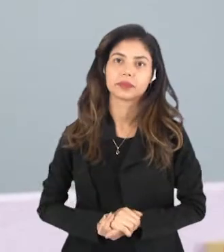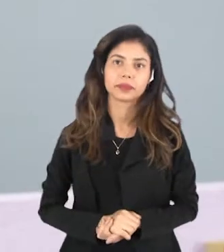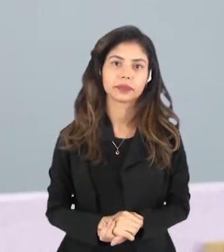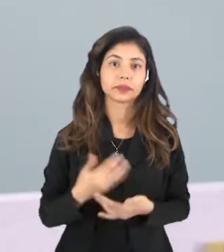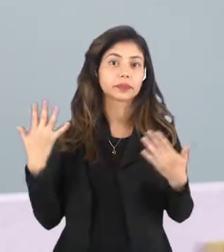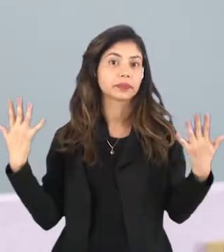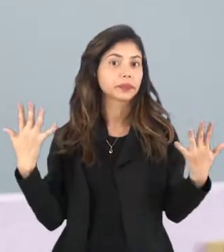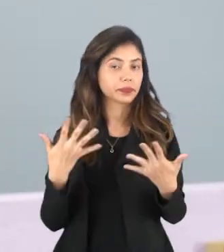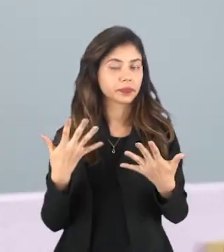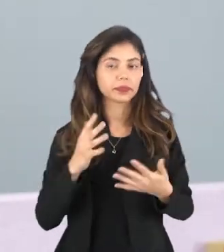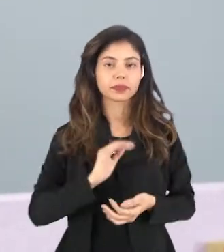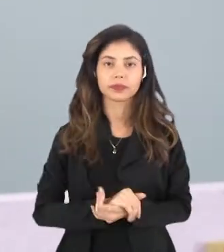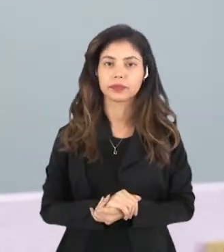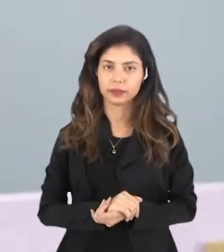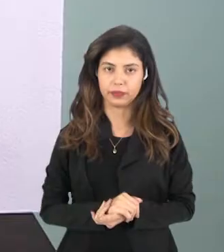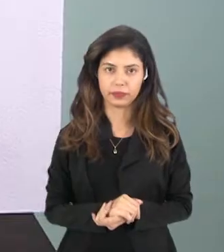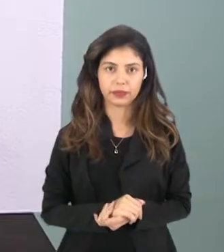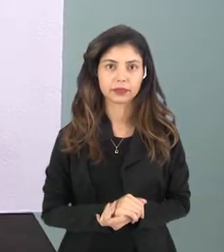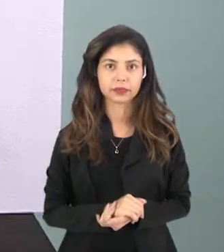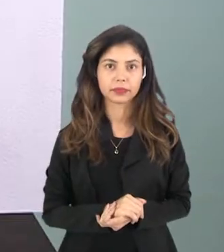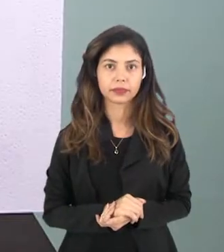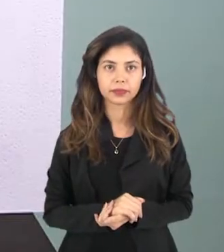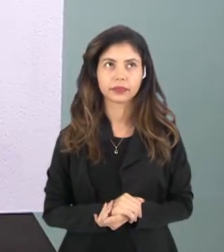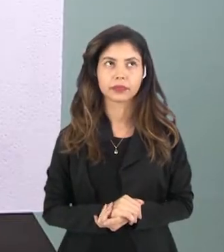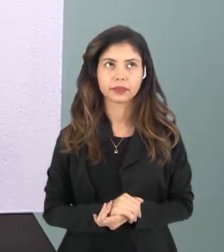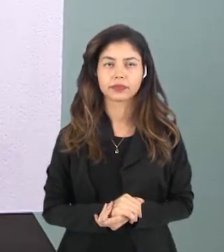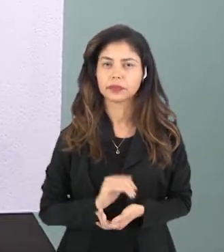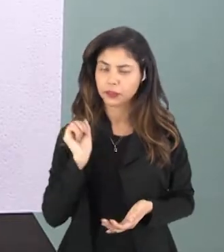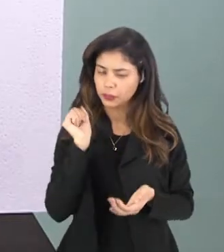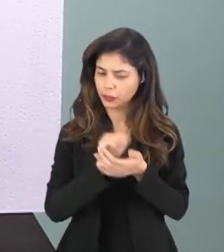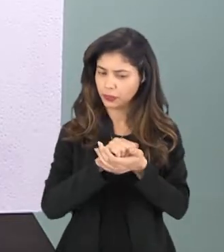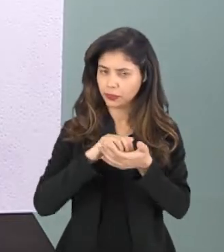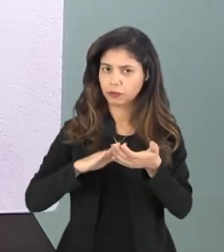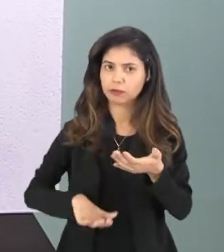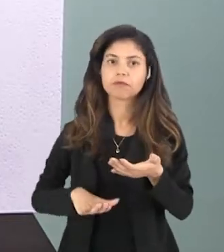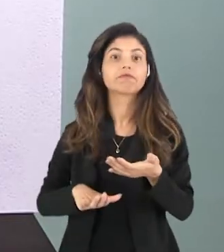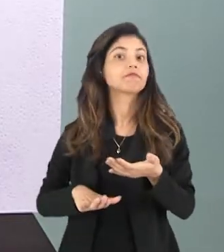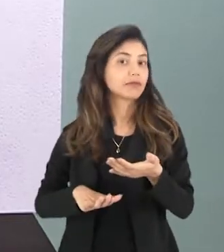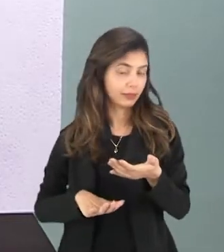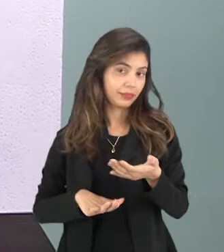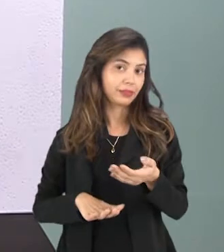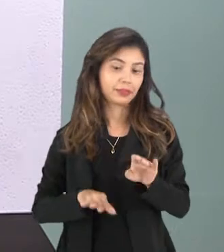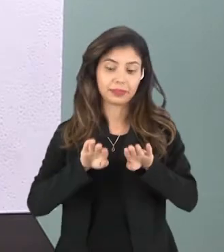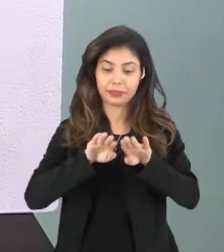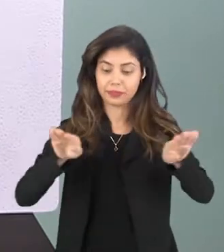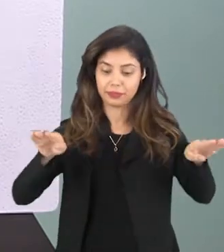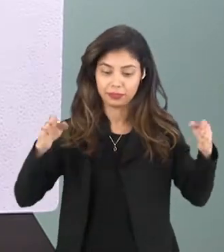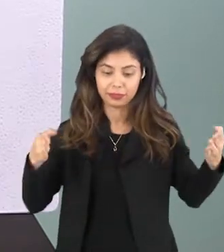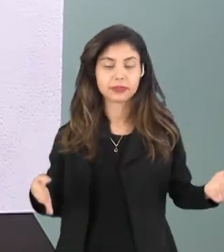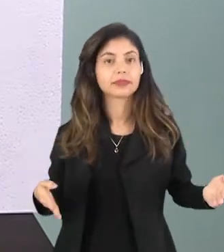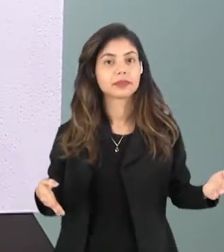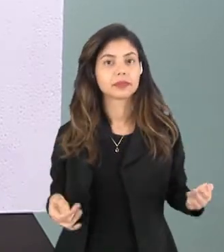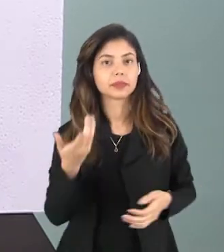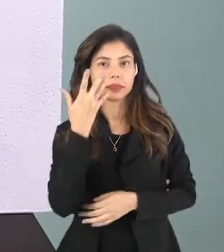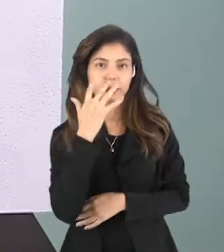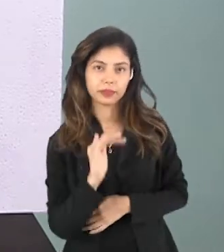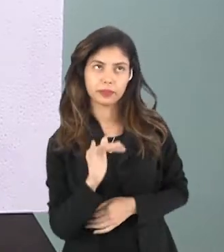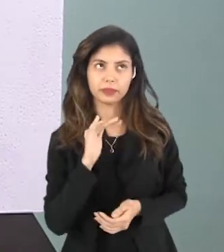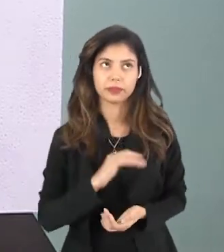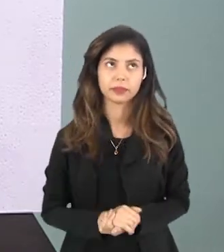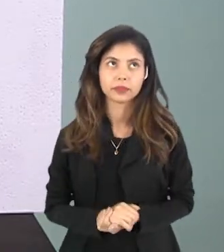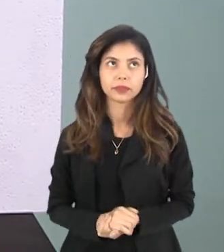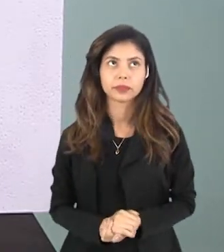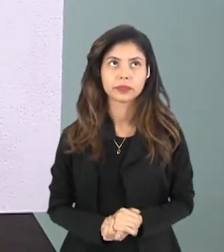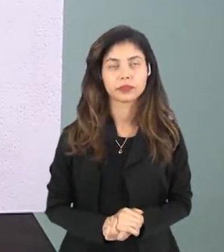e agora nós estamos com uma linda atividade aqui em cima da mesa crianças